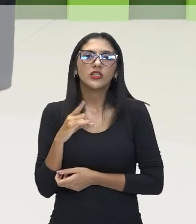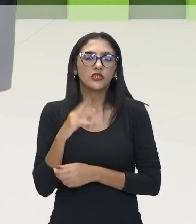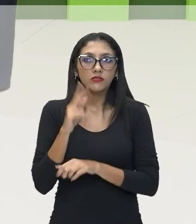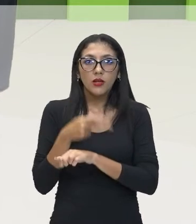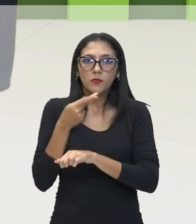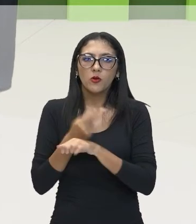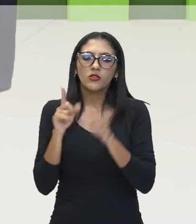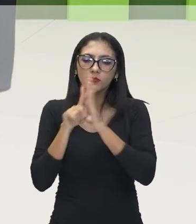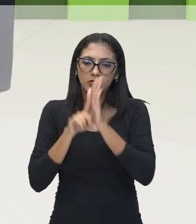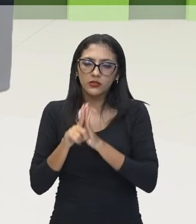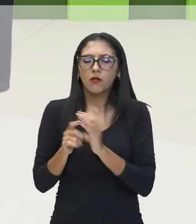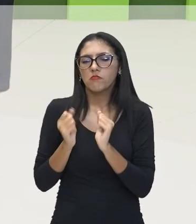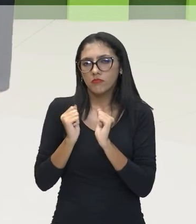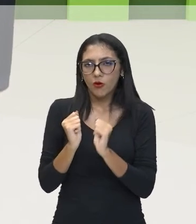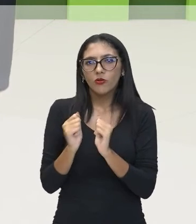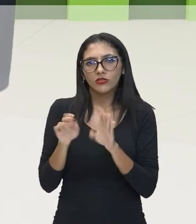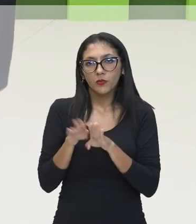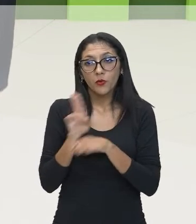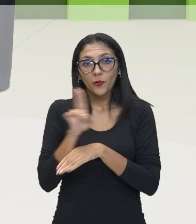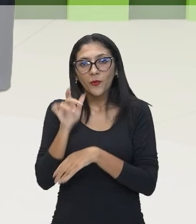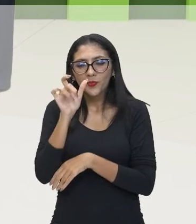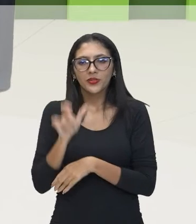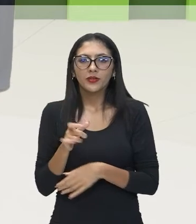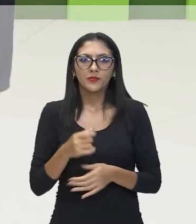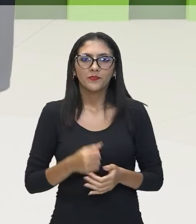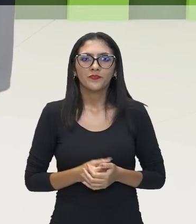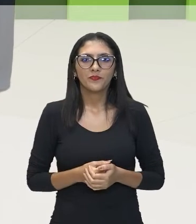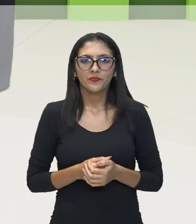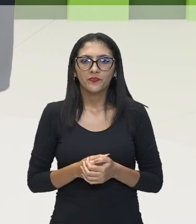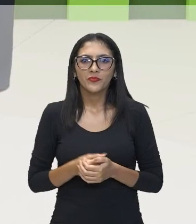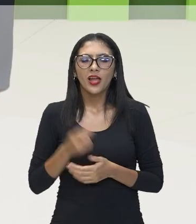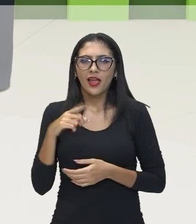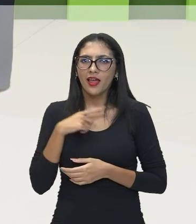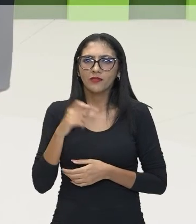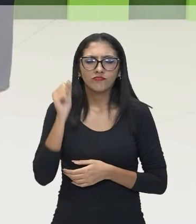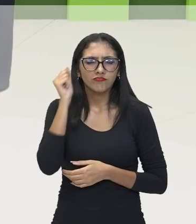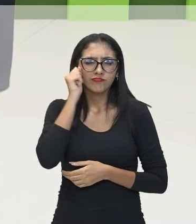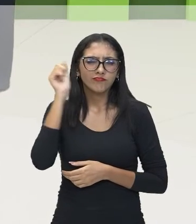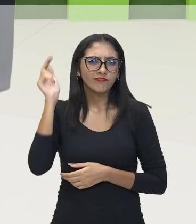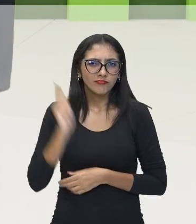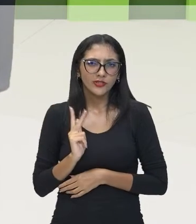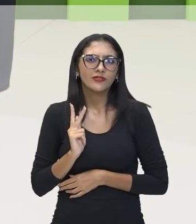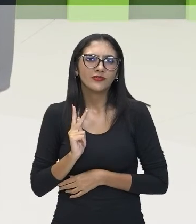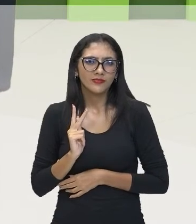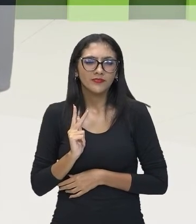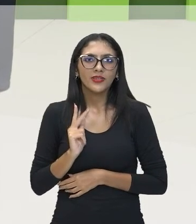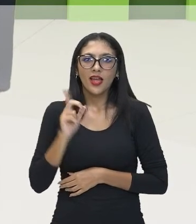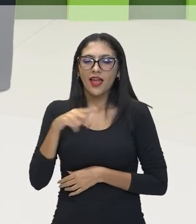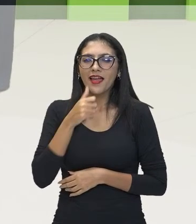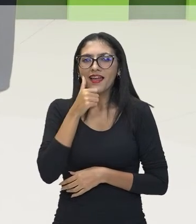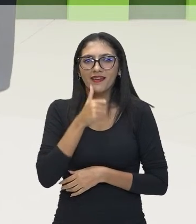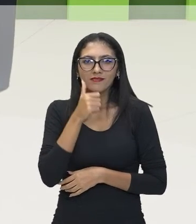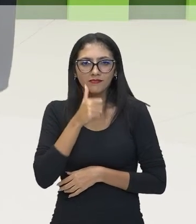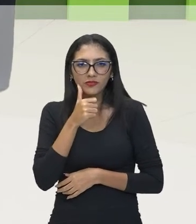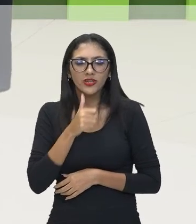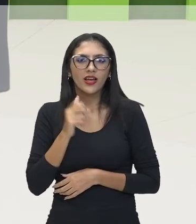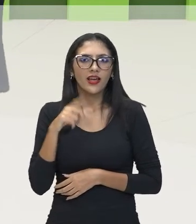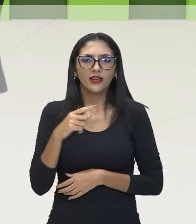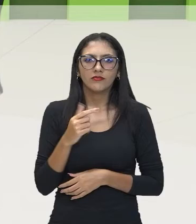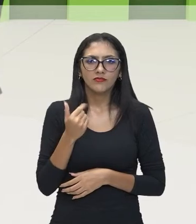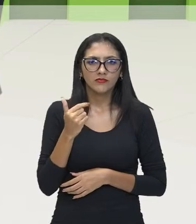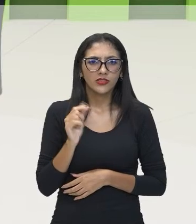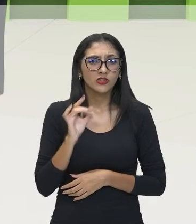uma olhadinha, né? E aí, gente, ela era muito esperta, tá? E a Hedy Lamarr ela não tem só